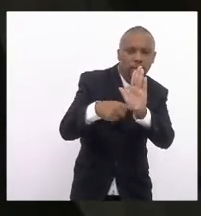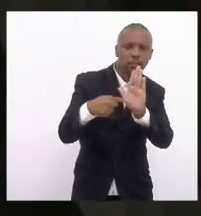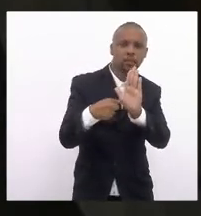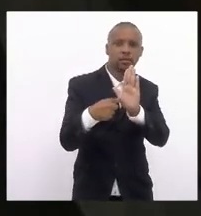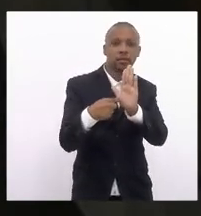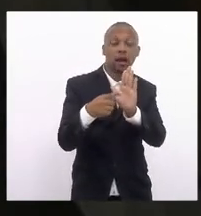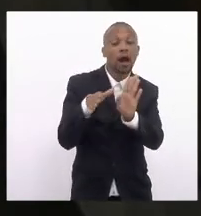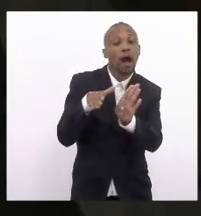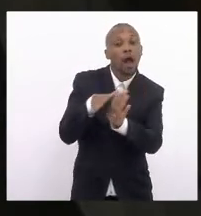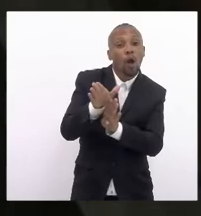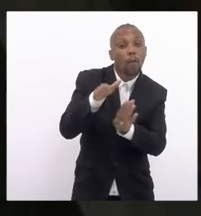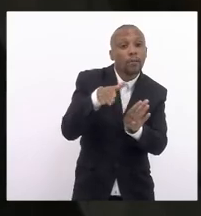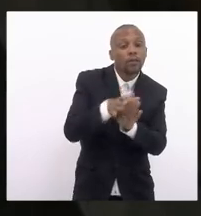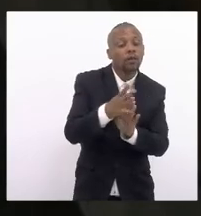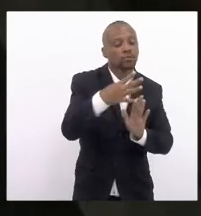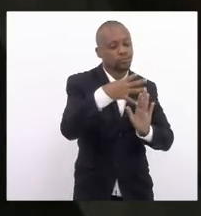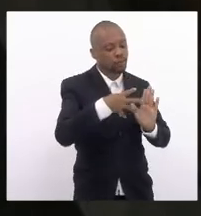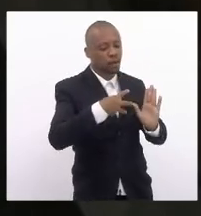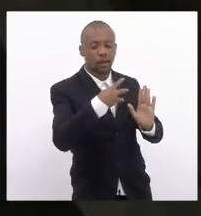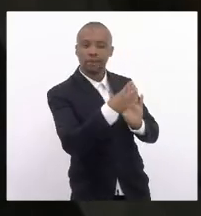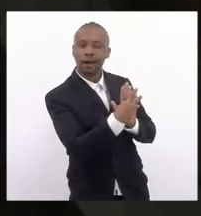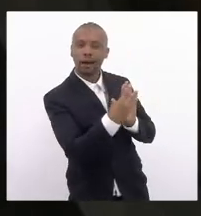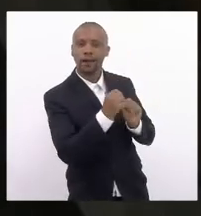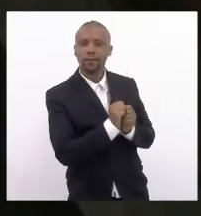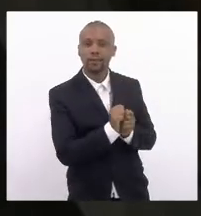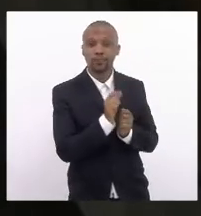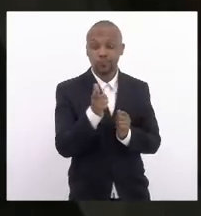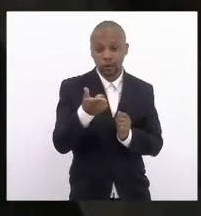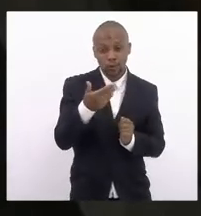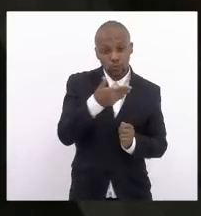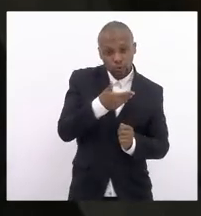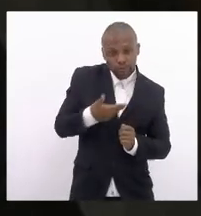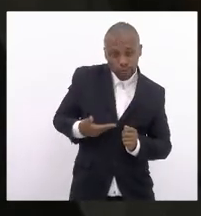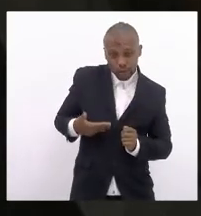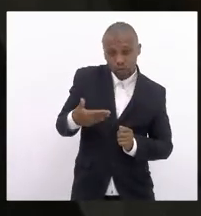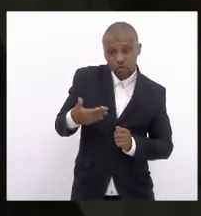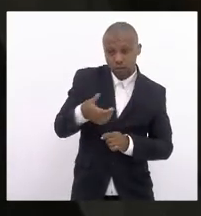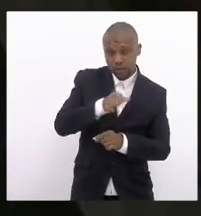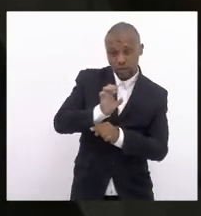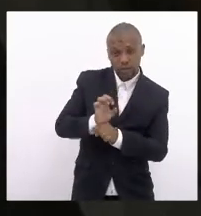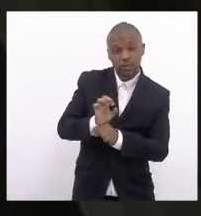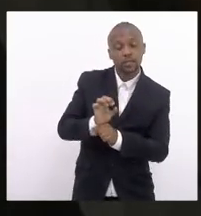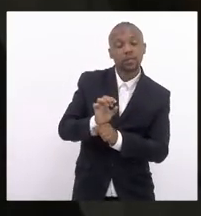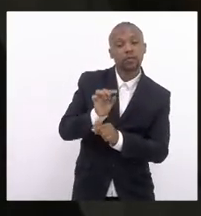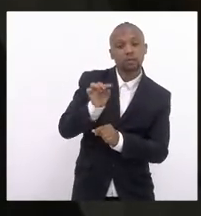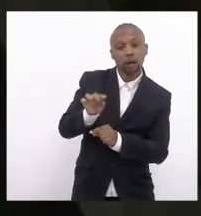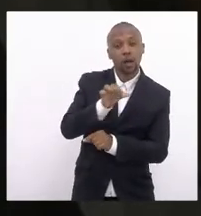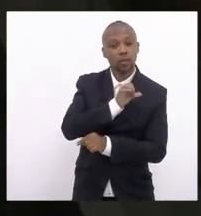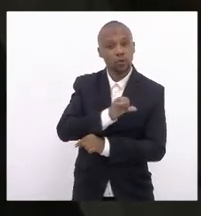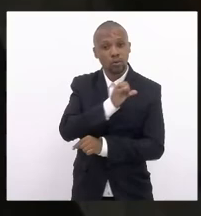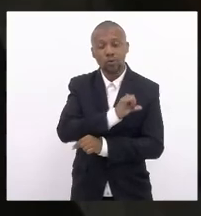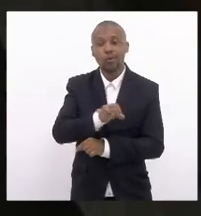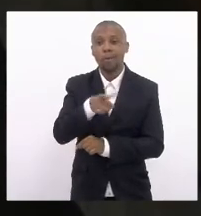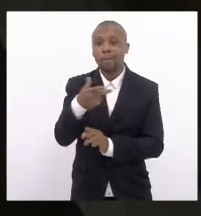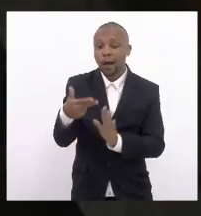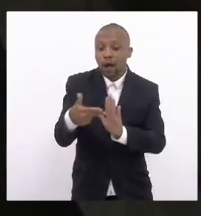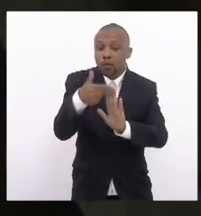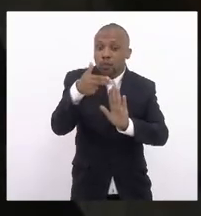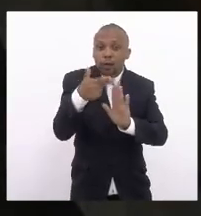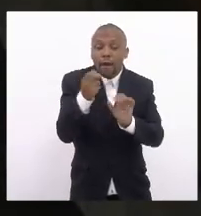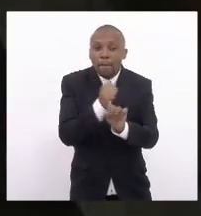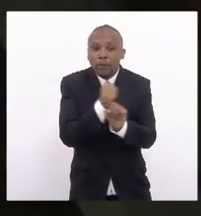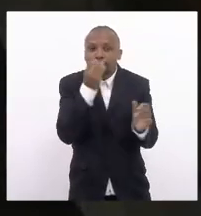um calendário. E isso vira para o governo estadual uma normativa intransponível. Mas